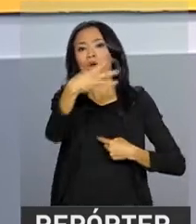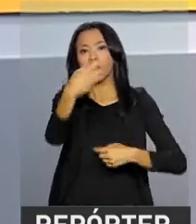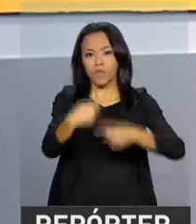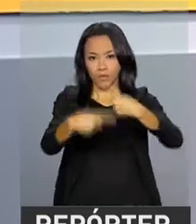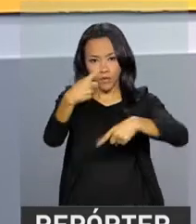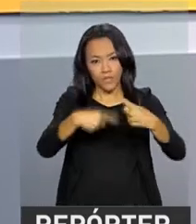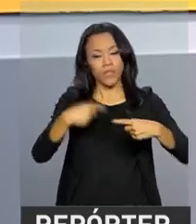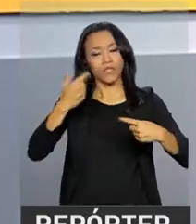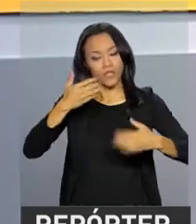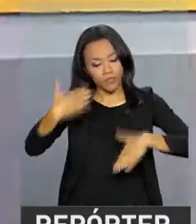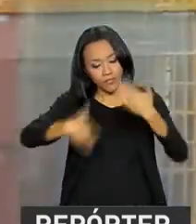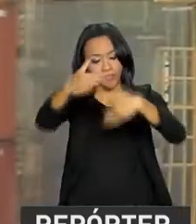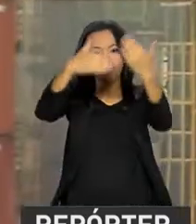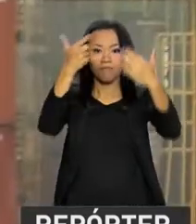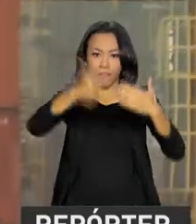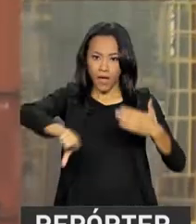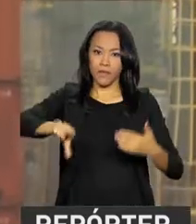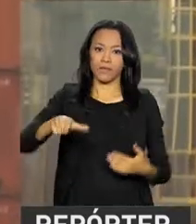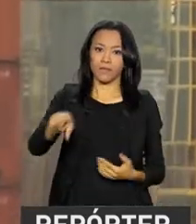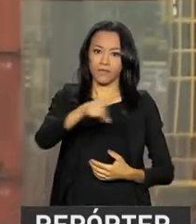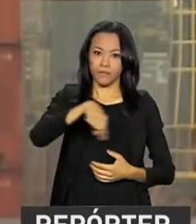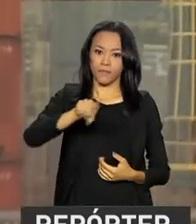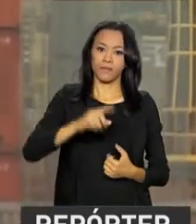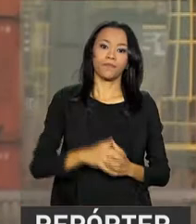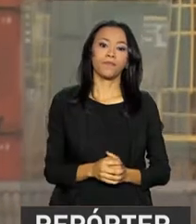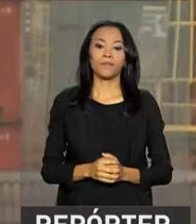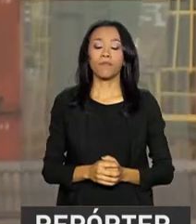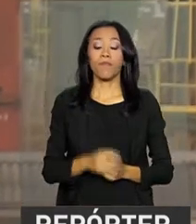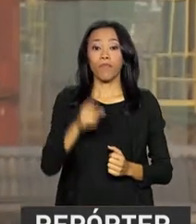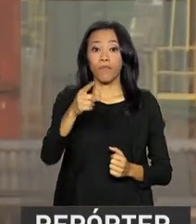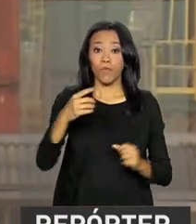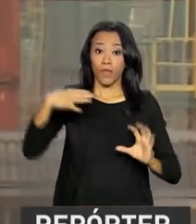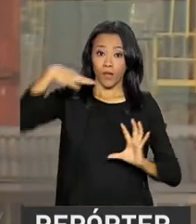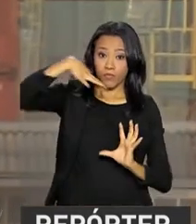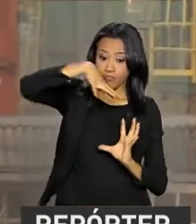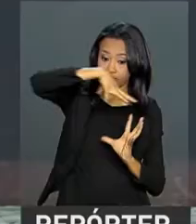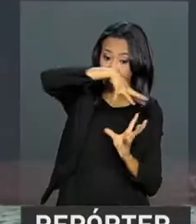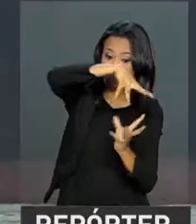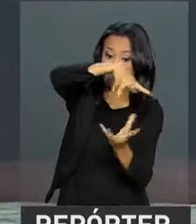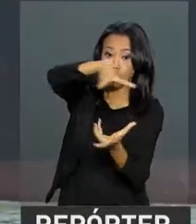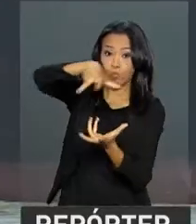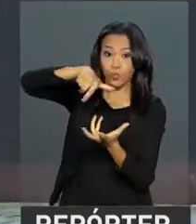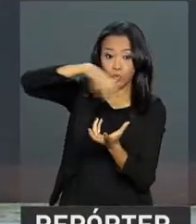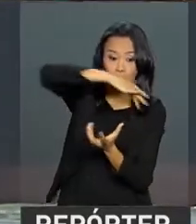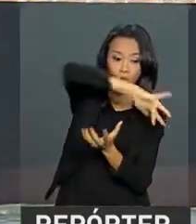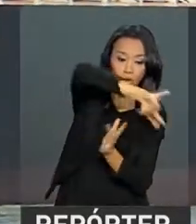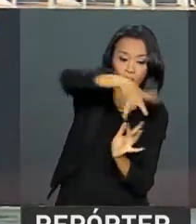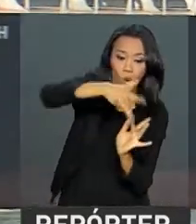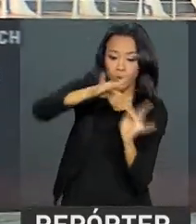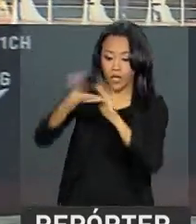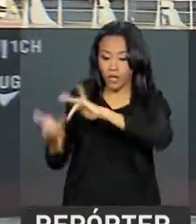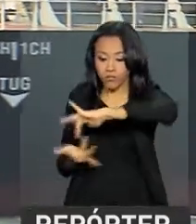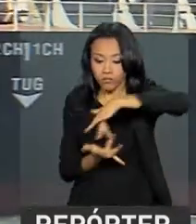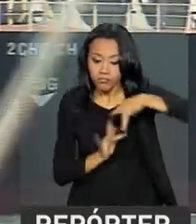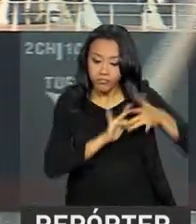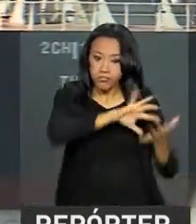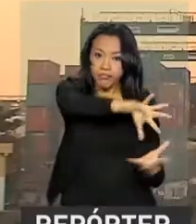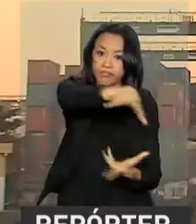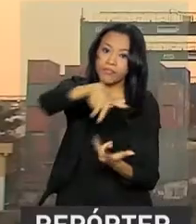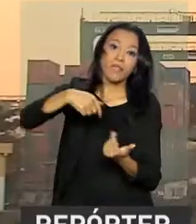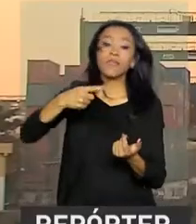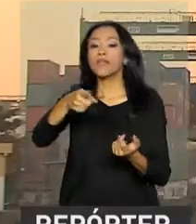crescer mais a globalização integrou os mercados e aumentou a velocidade de circulação dos produtos